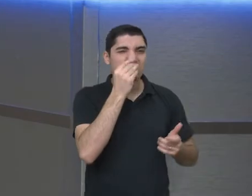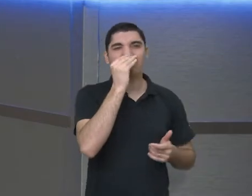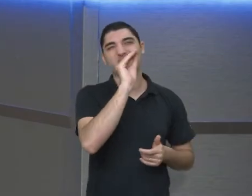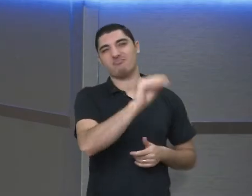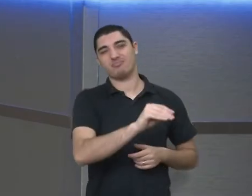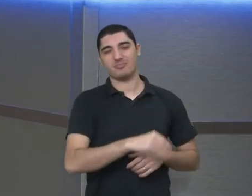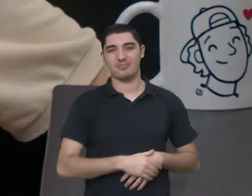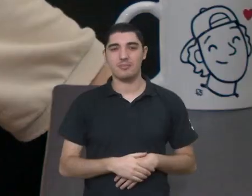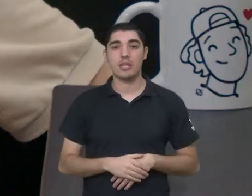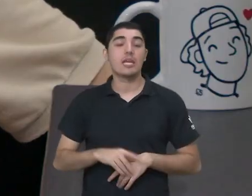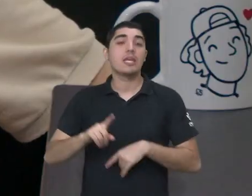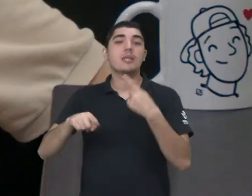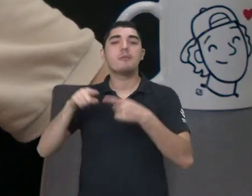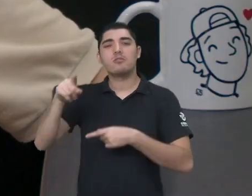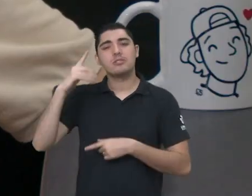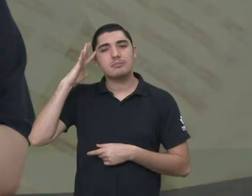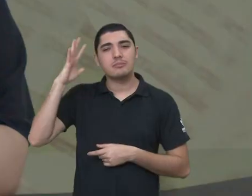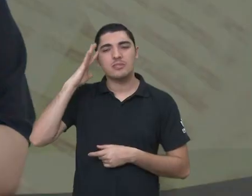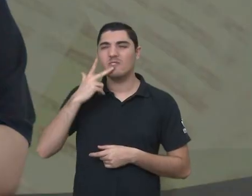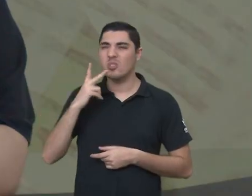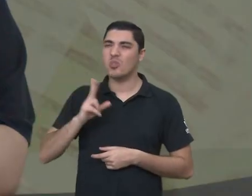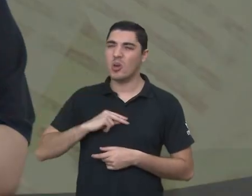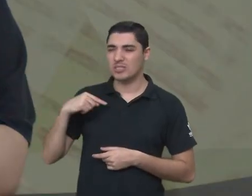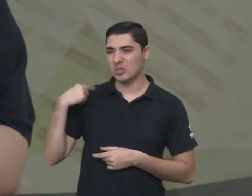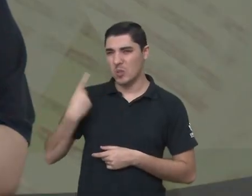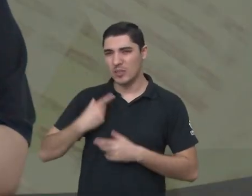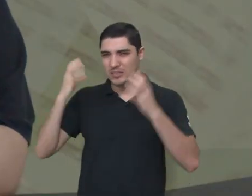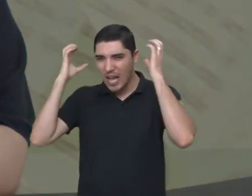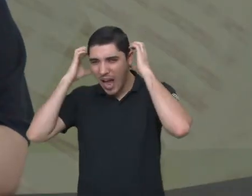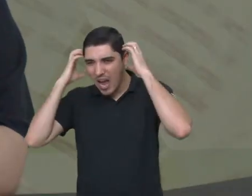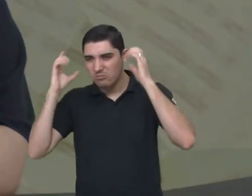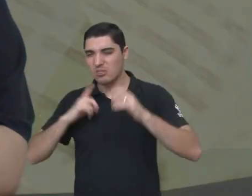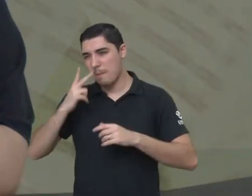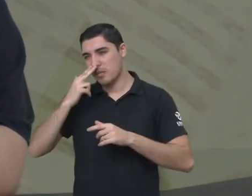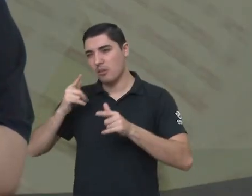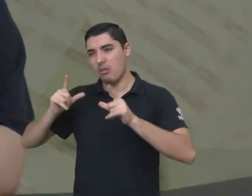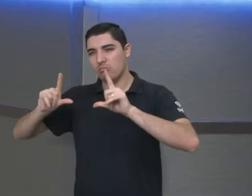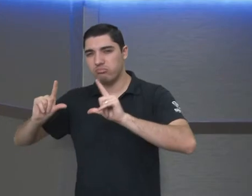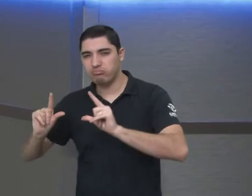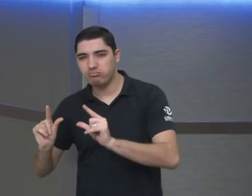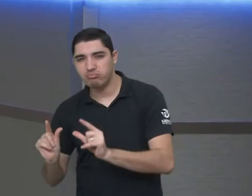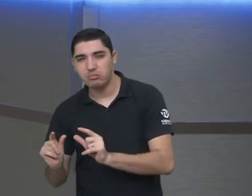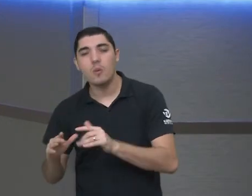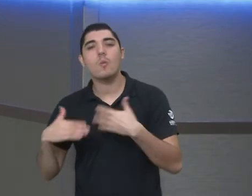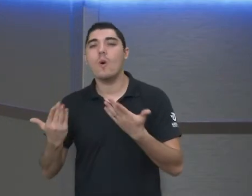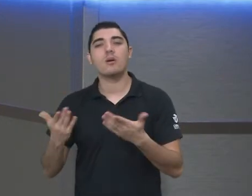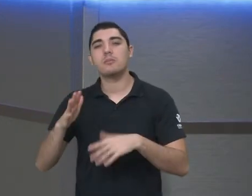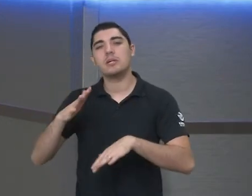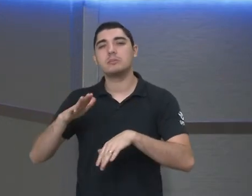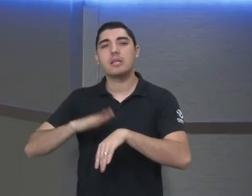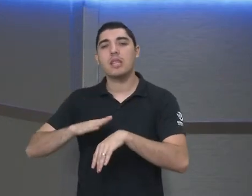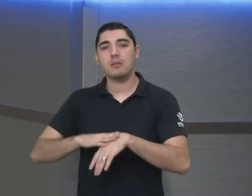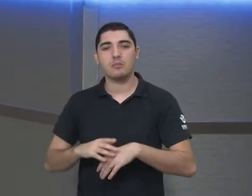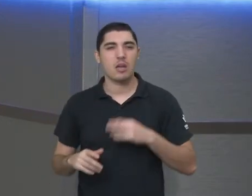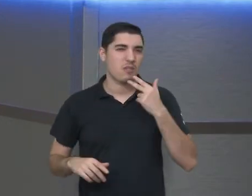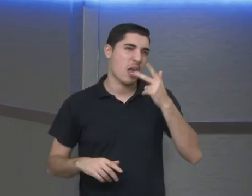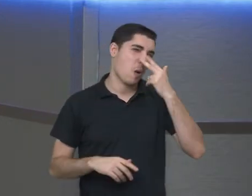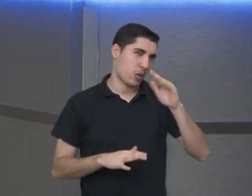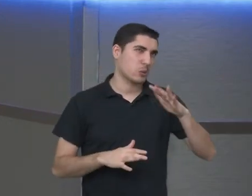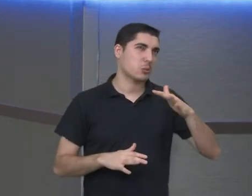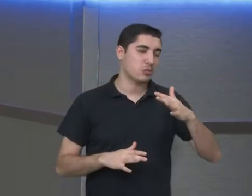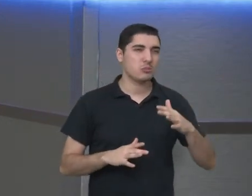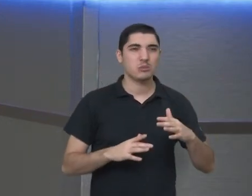enfim. Na verdade, quem ganha Você pode levar seus anúncios pessoais para a rádio? Você é contratado da emissora. A emissora que vai